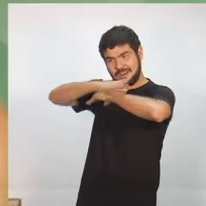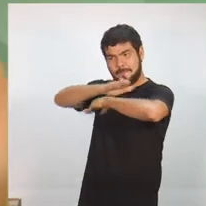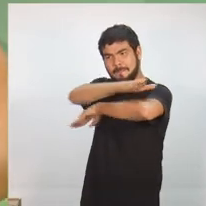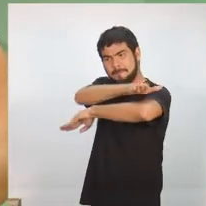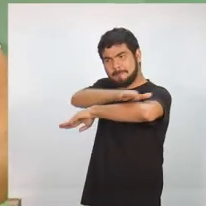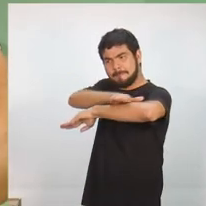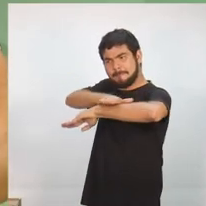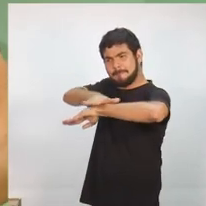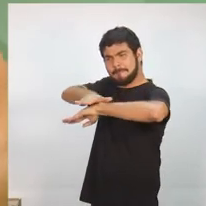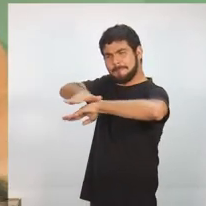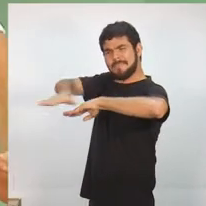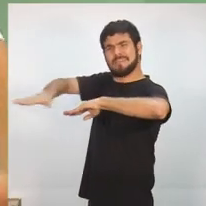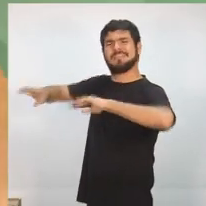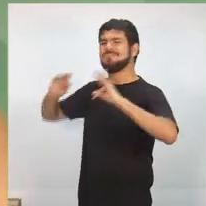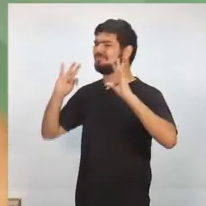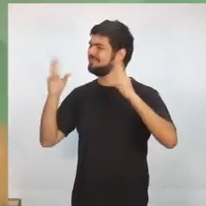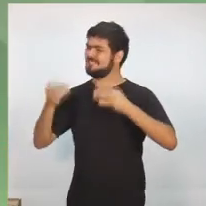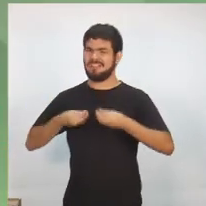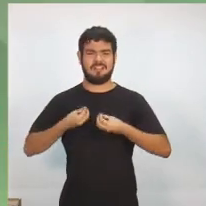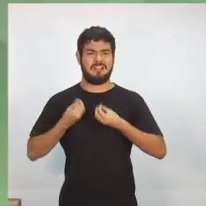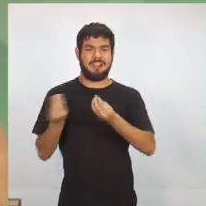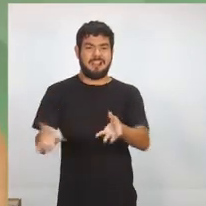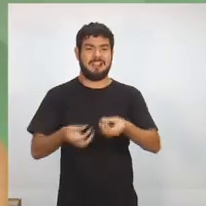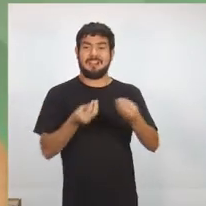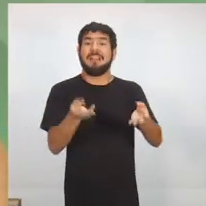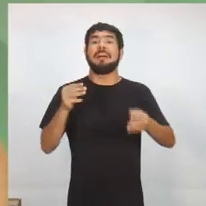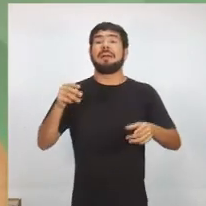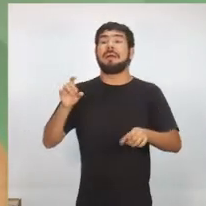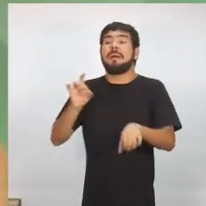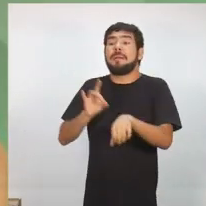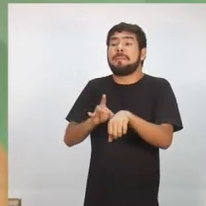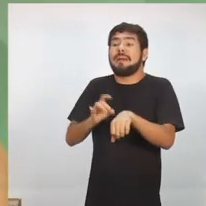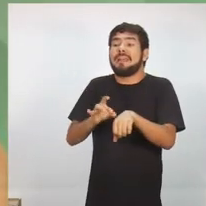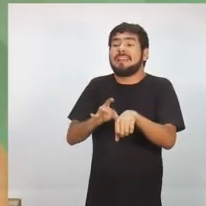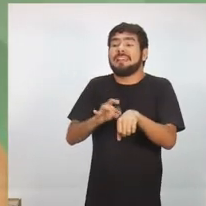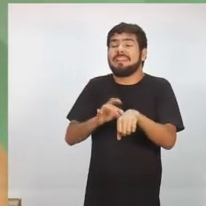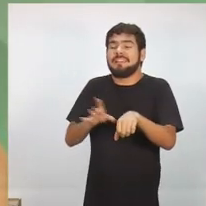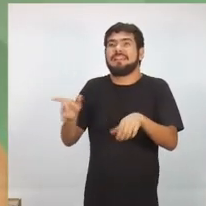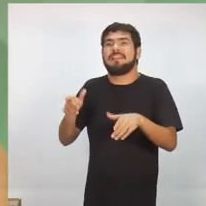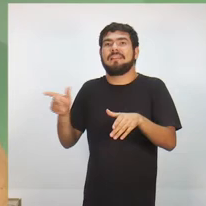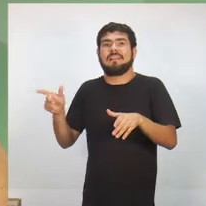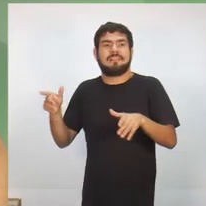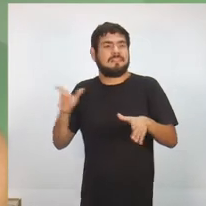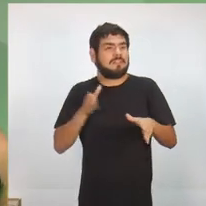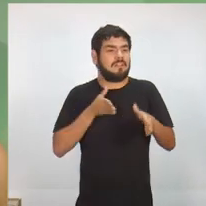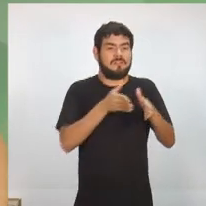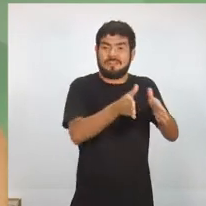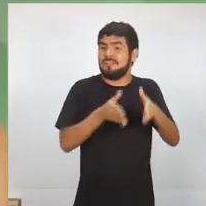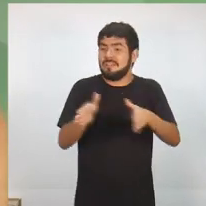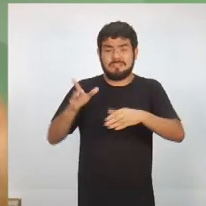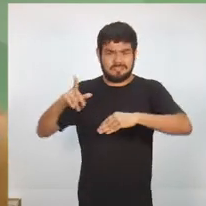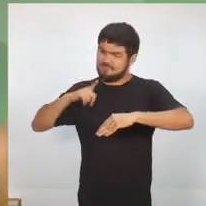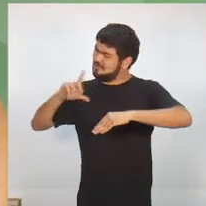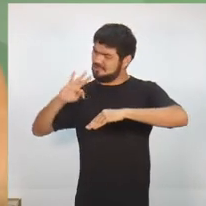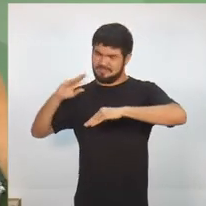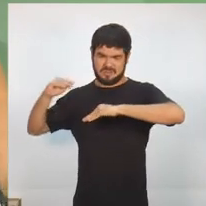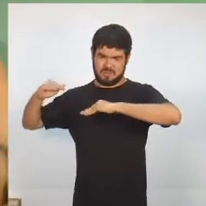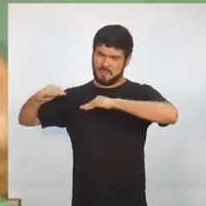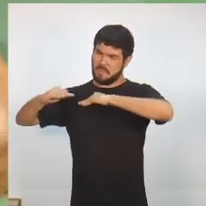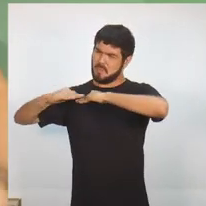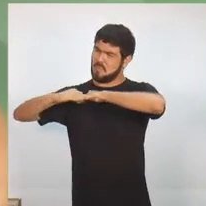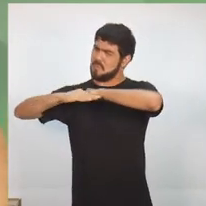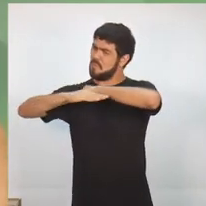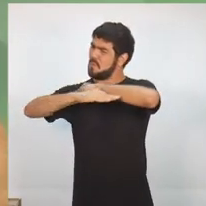mim. Eu vou só me ater a esses. Vamos lá para o Manaquiri, ramal do Cobra, ramal do Adiroba. Eu dei ordem de serviço